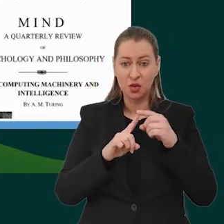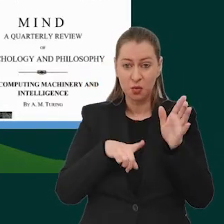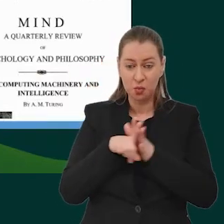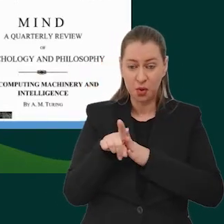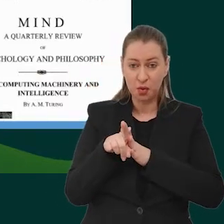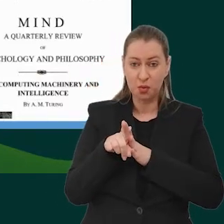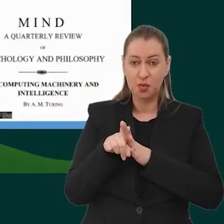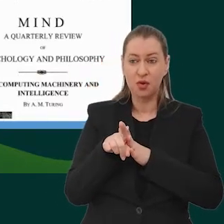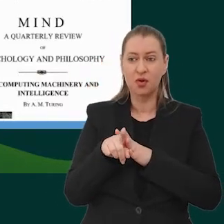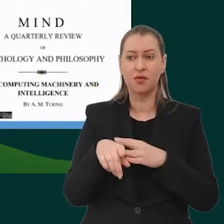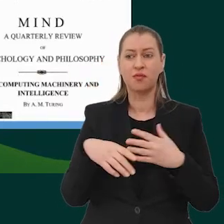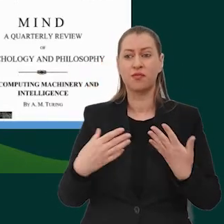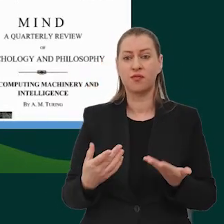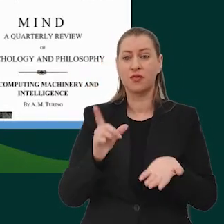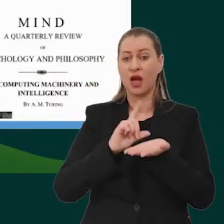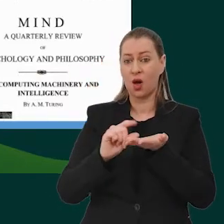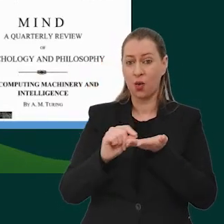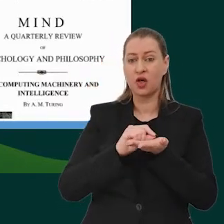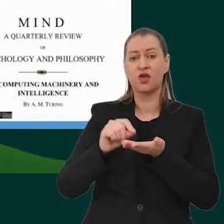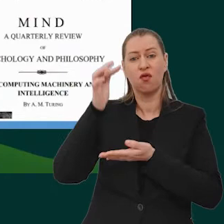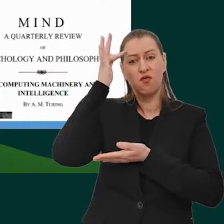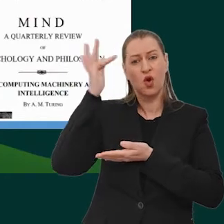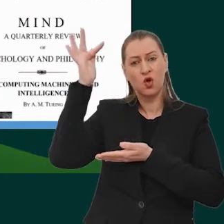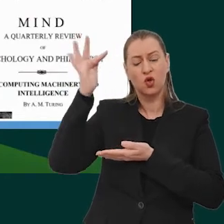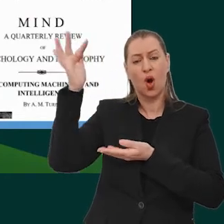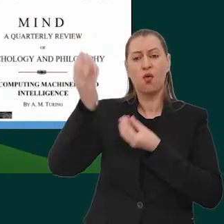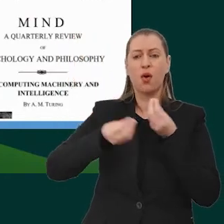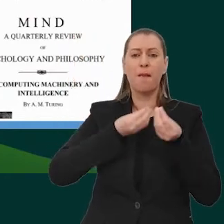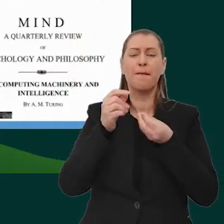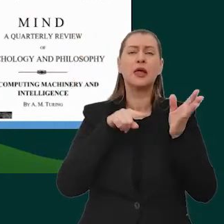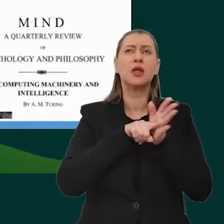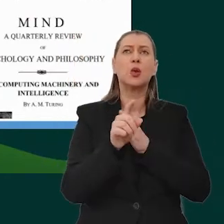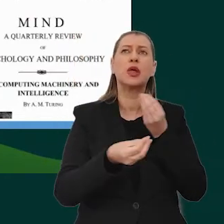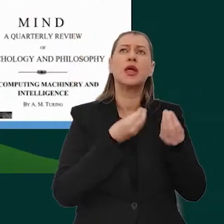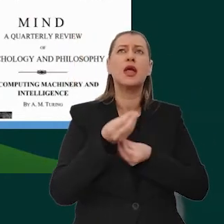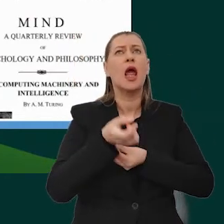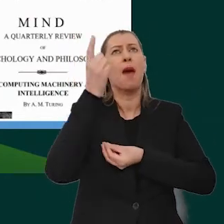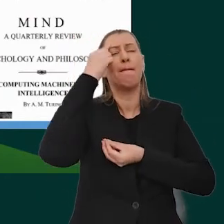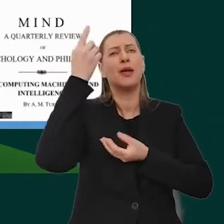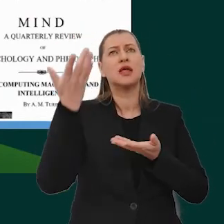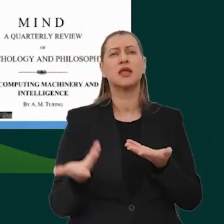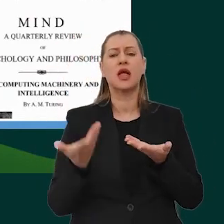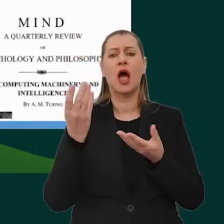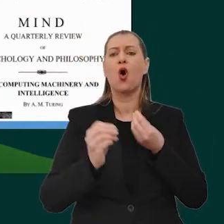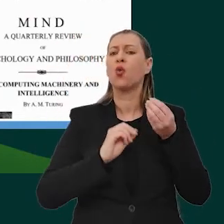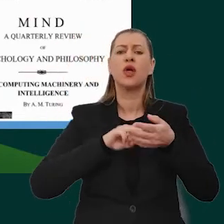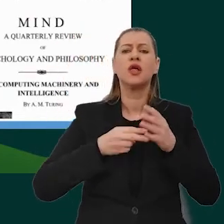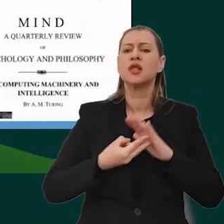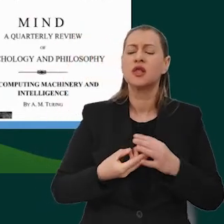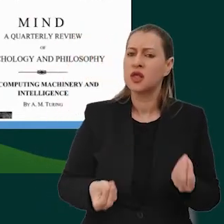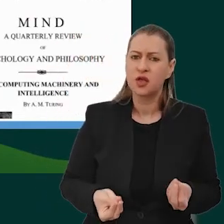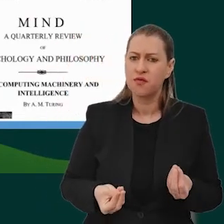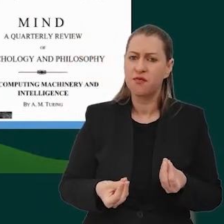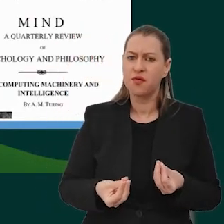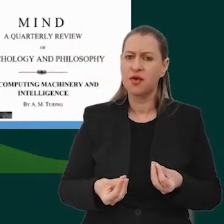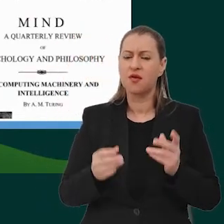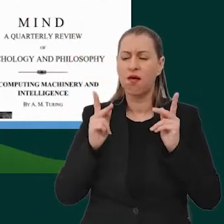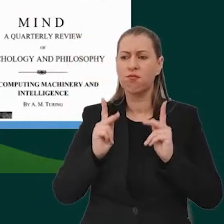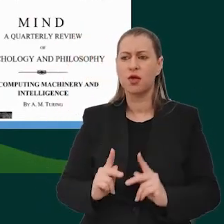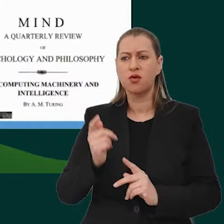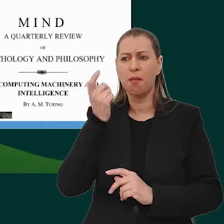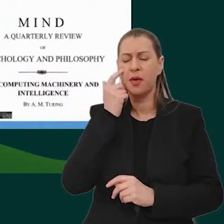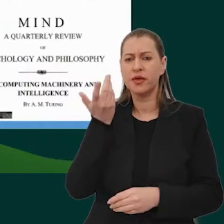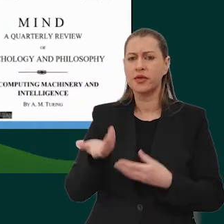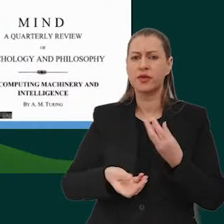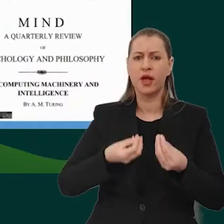questão, foi um artigo bastante filosófico, perguntando o que era pensar de fato, o que significava alguém pensar, e